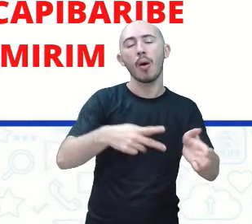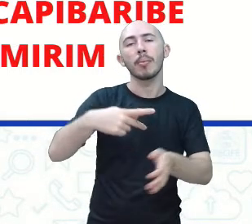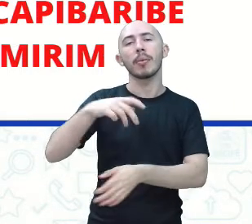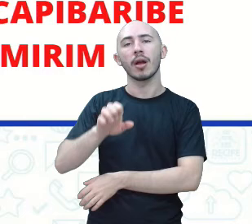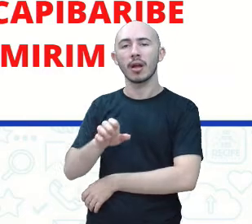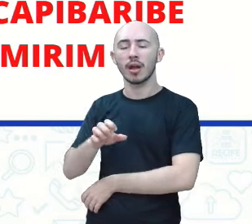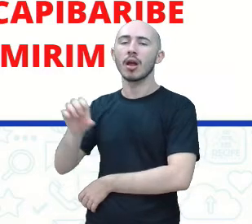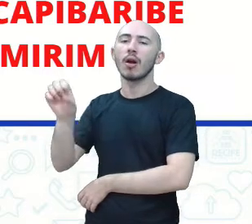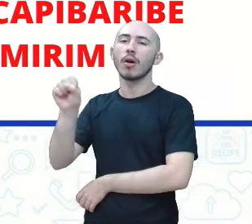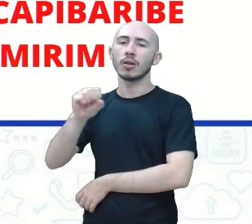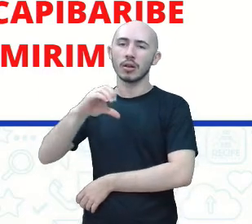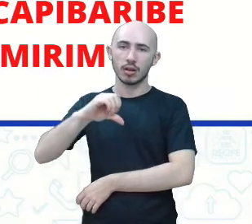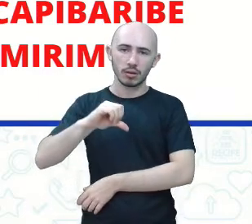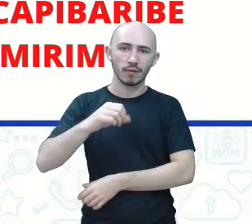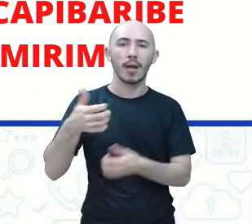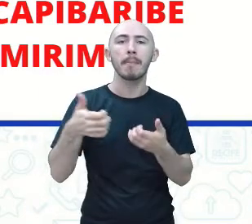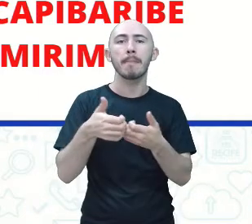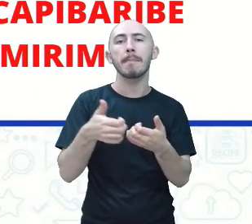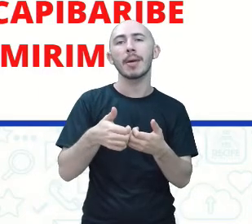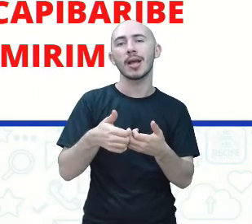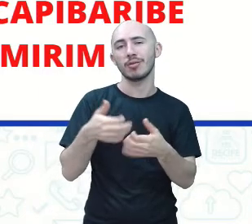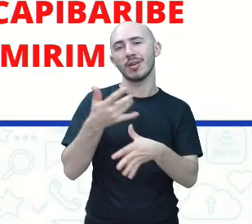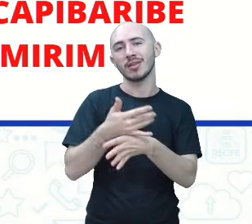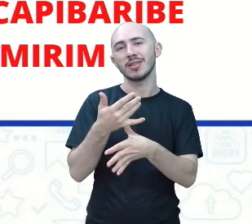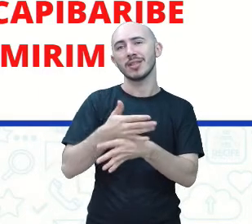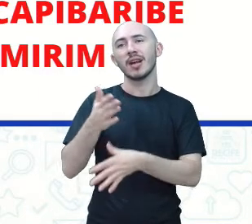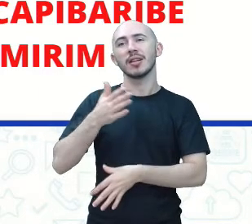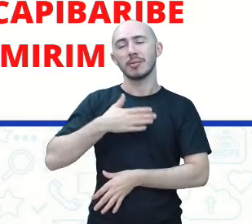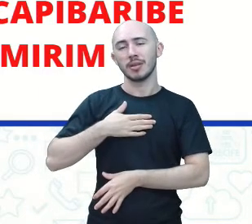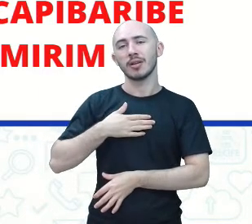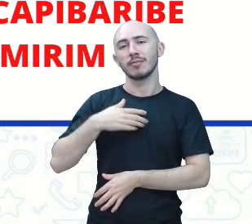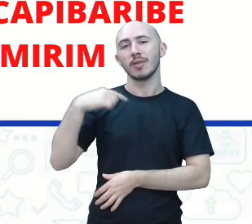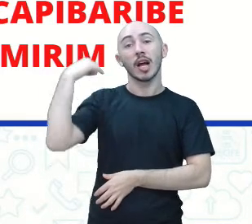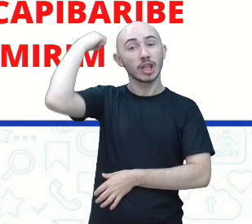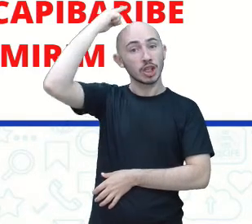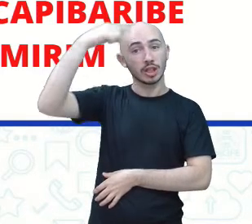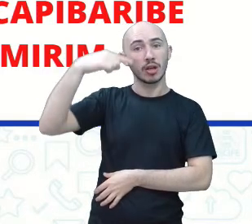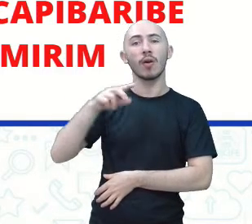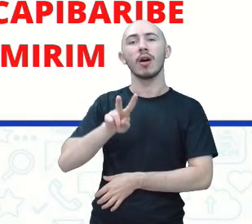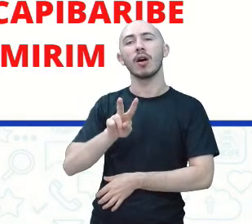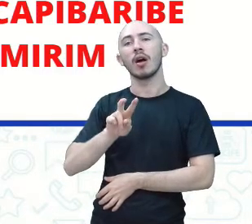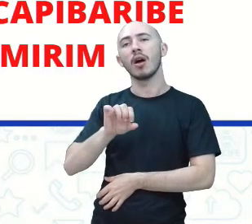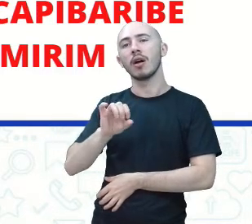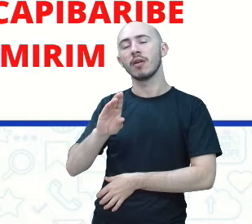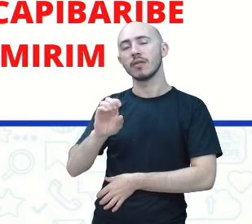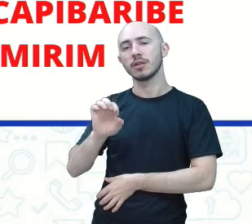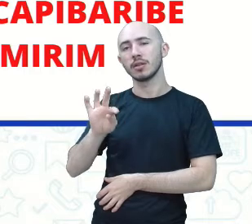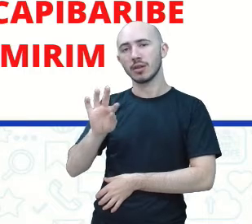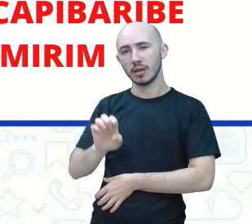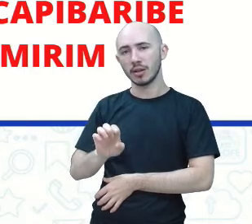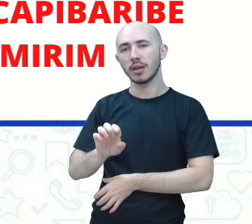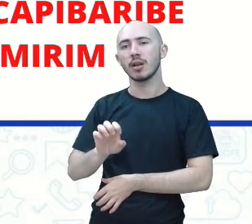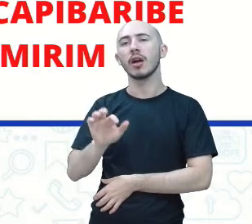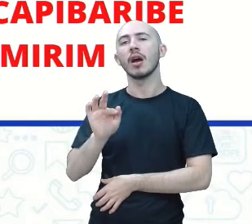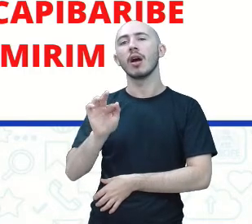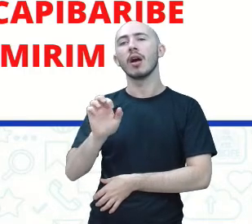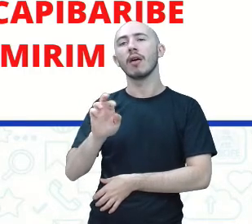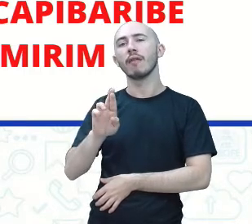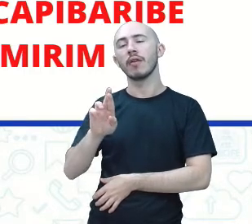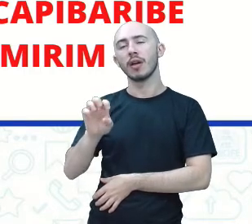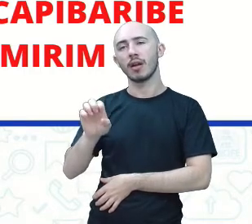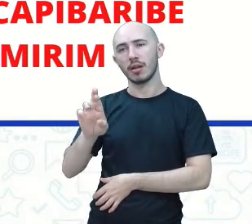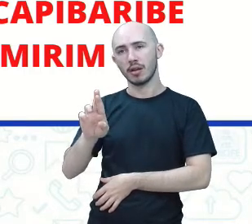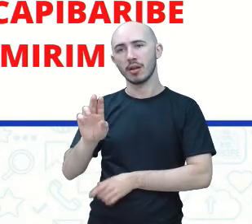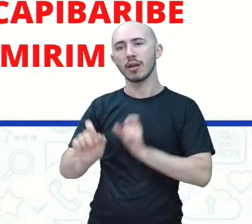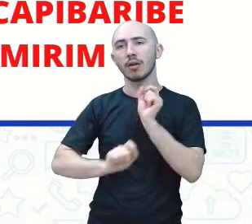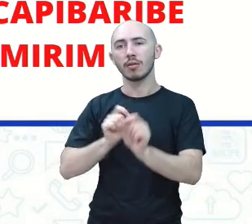fica próximo à minha cidade natal, lá em São Vicente Ferre, às margens do rio Capibaribe-Mirim. Vejam bem,